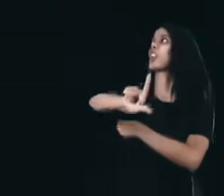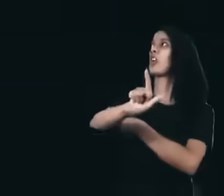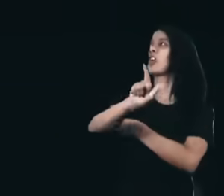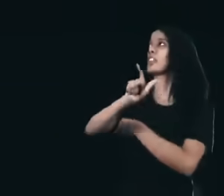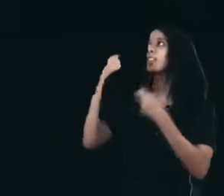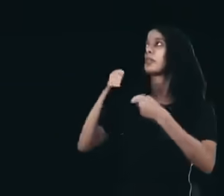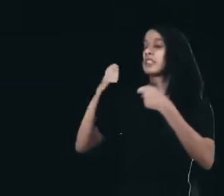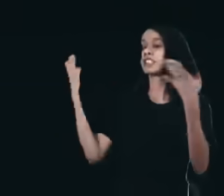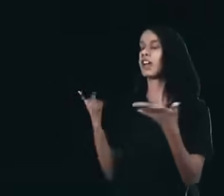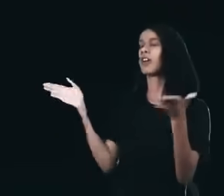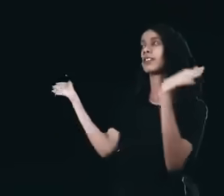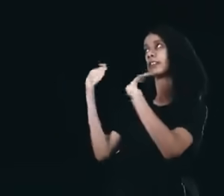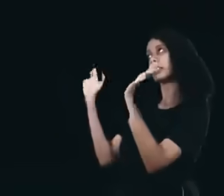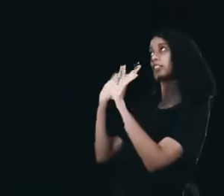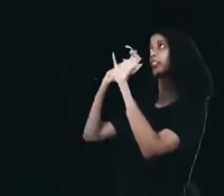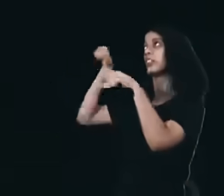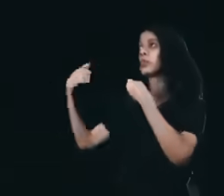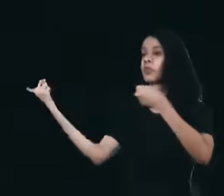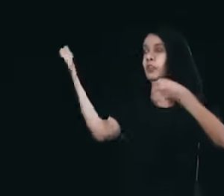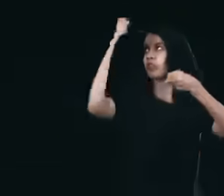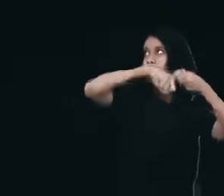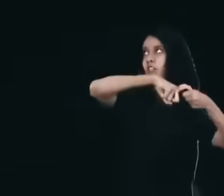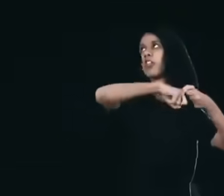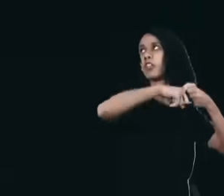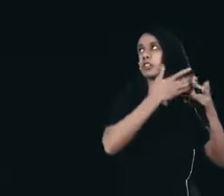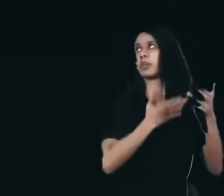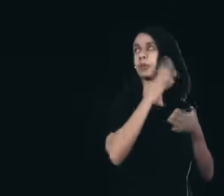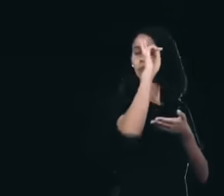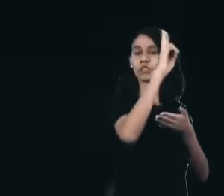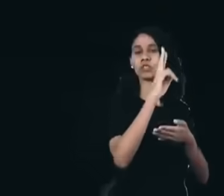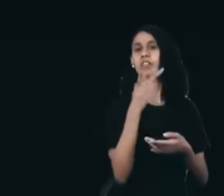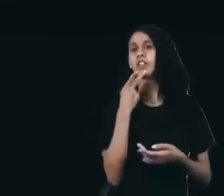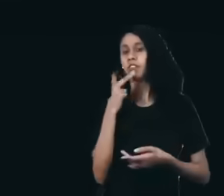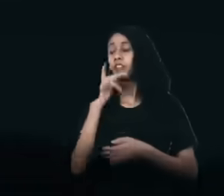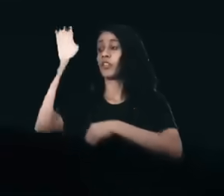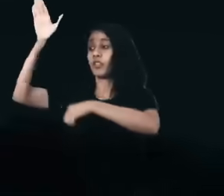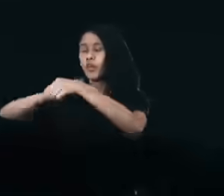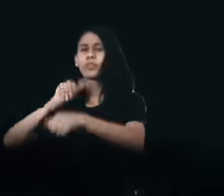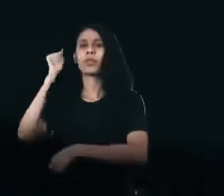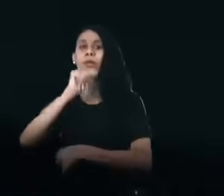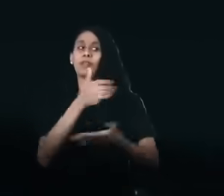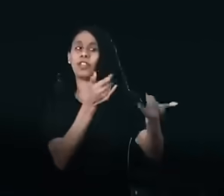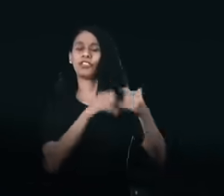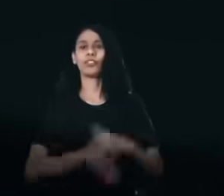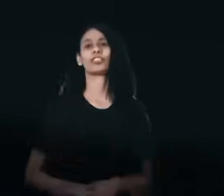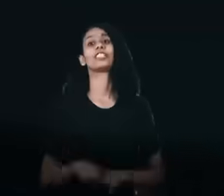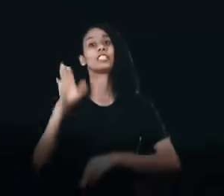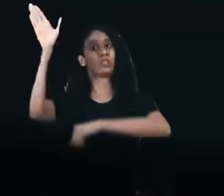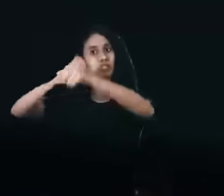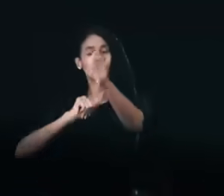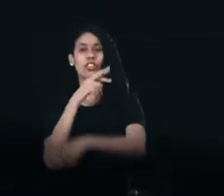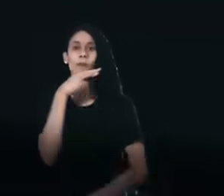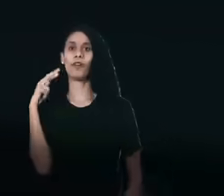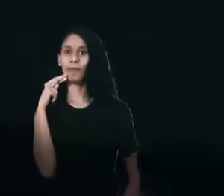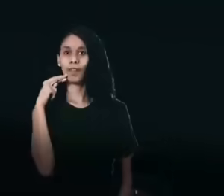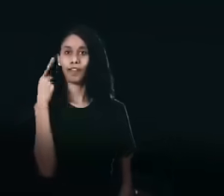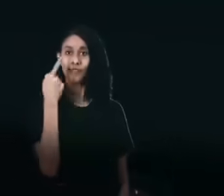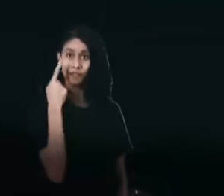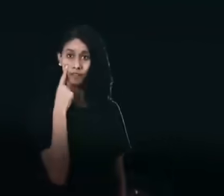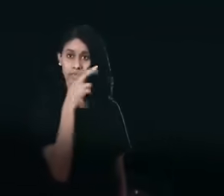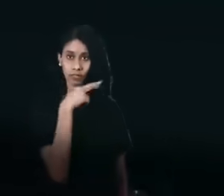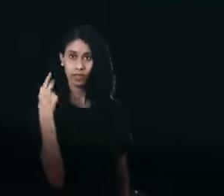Vamos nos despedir, eu voltarei para o meu senhor. Então lhe disseram, vamos chamar a jovem, vamos chamar a Rebeca. E veja o que ela